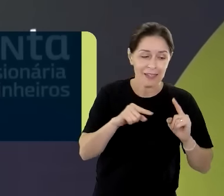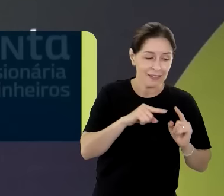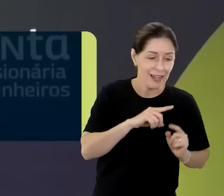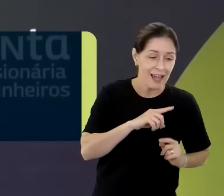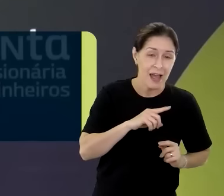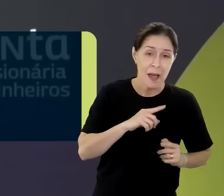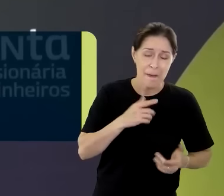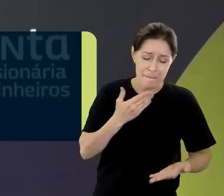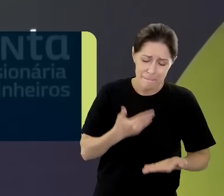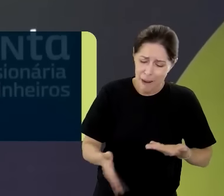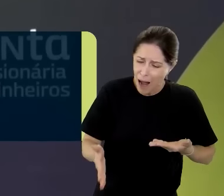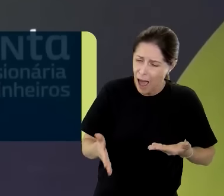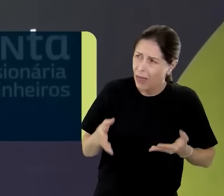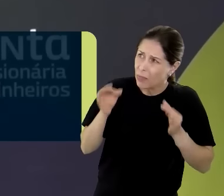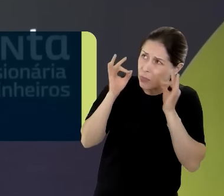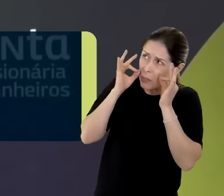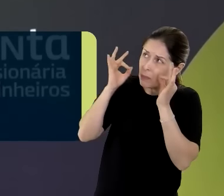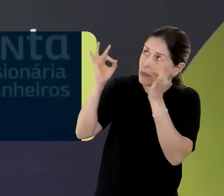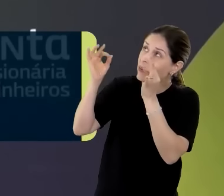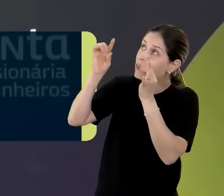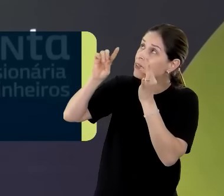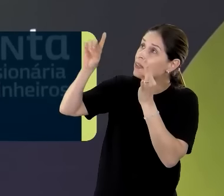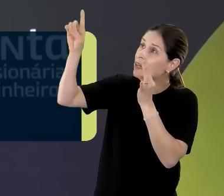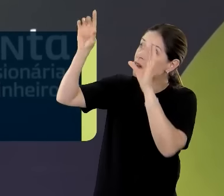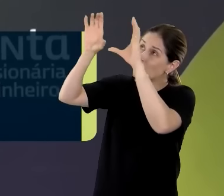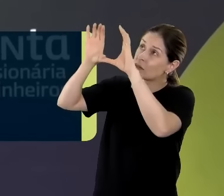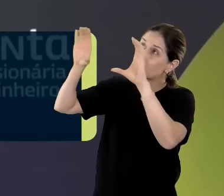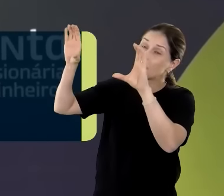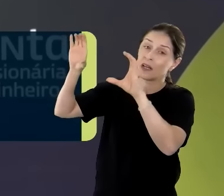aí estará também o vosso coração.